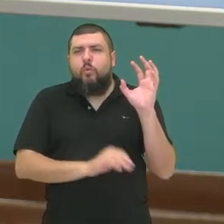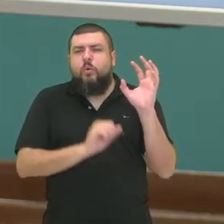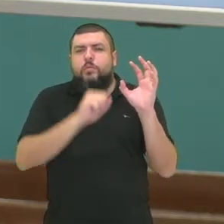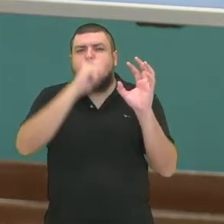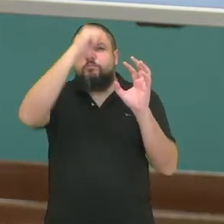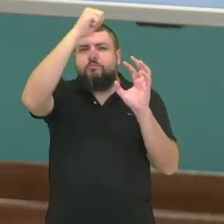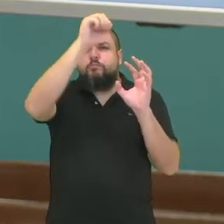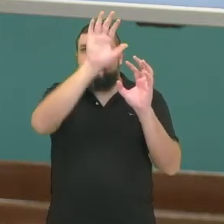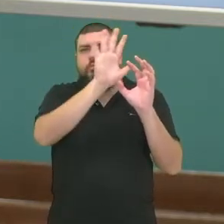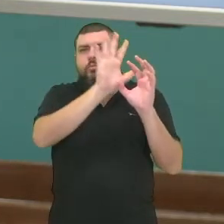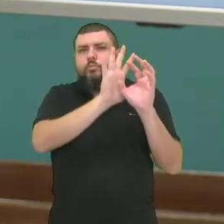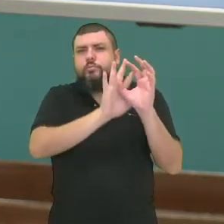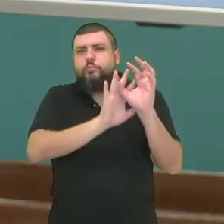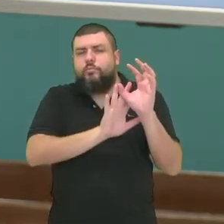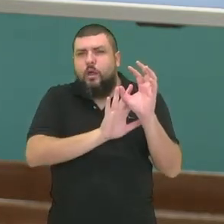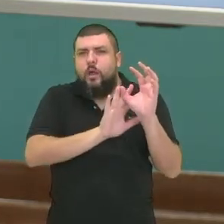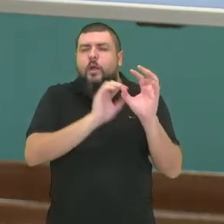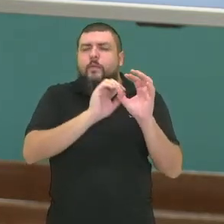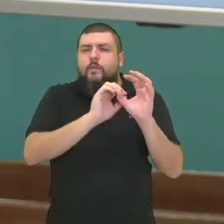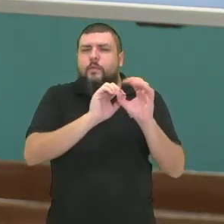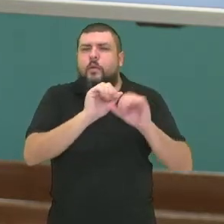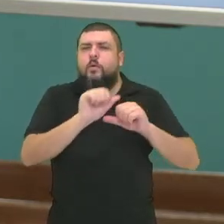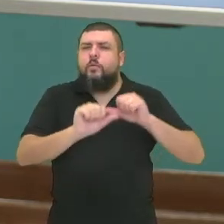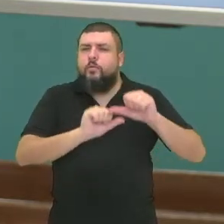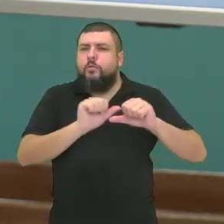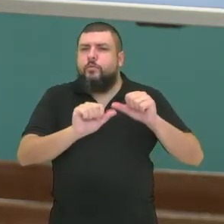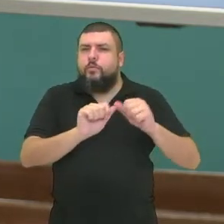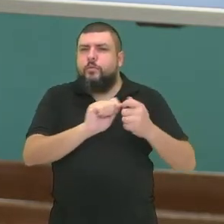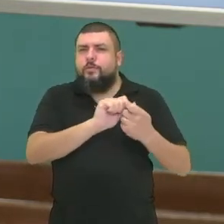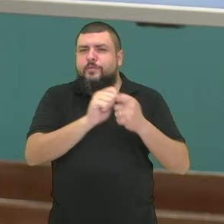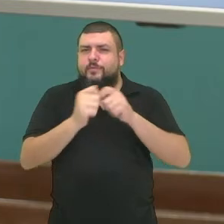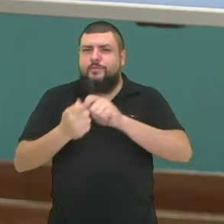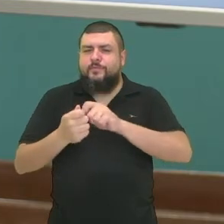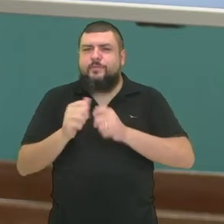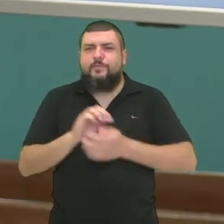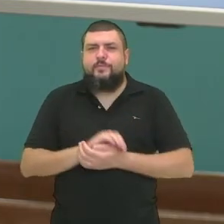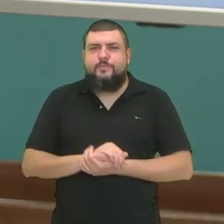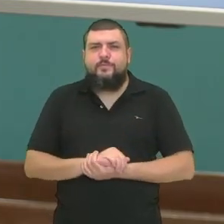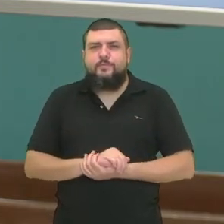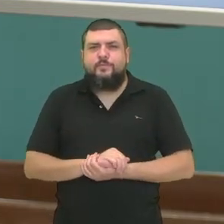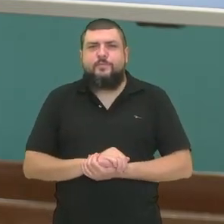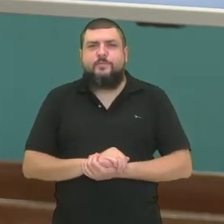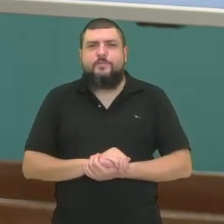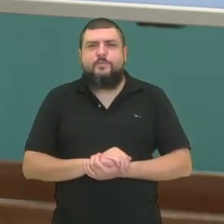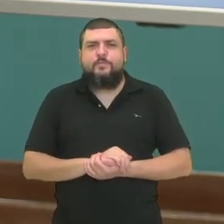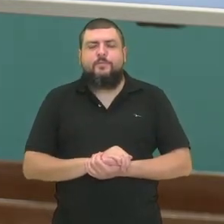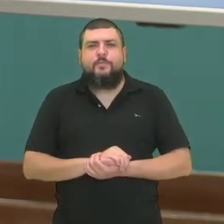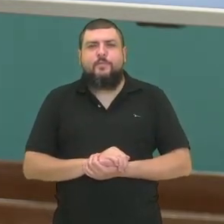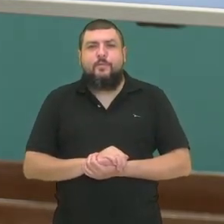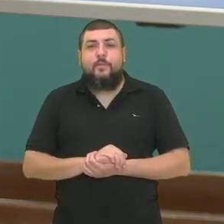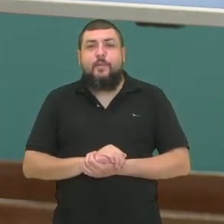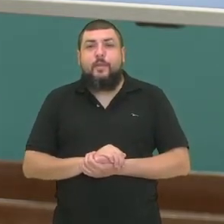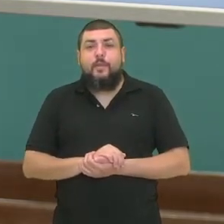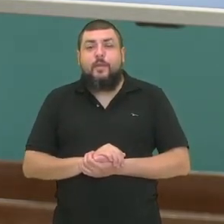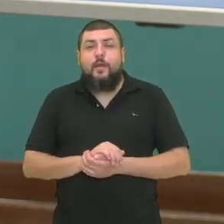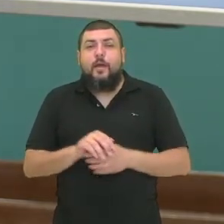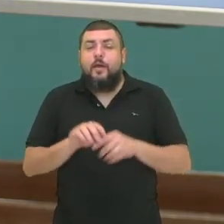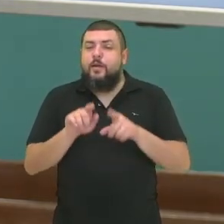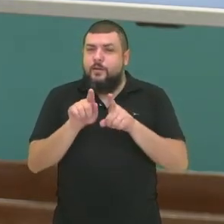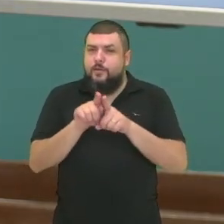inclusive. Então é só uma questão de adaptação dessas plantas, ok? Também tem tipo de planta xerófita